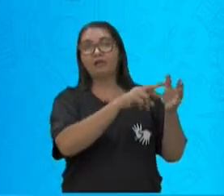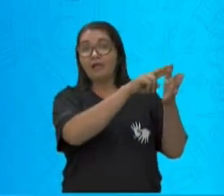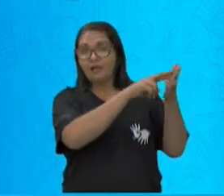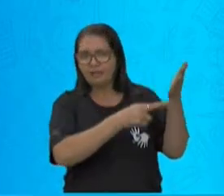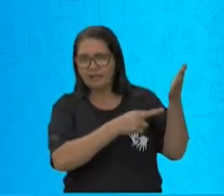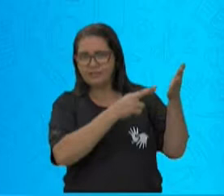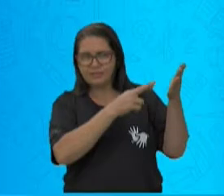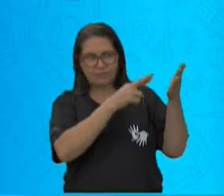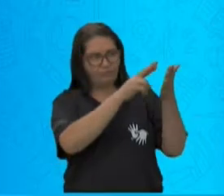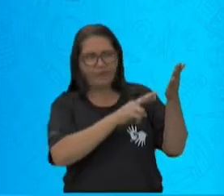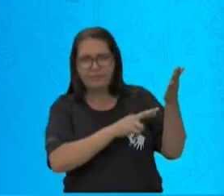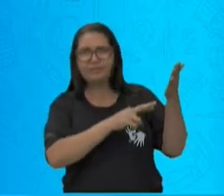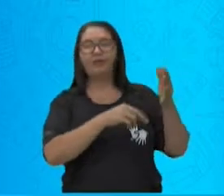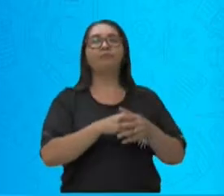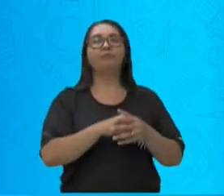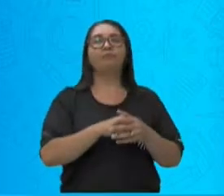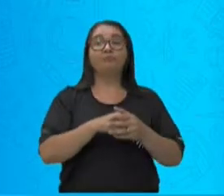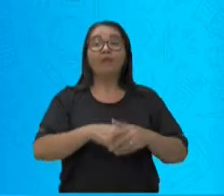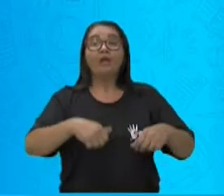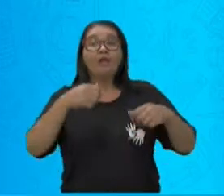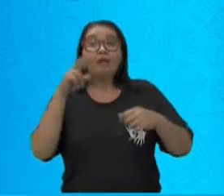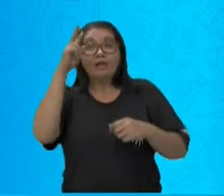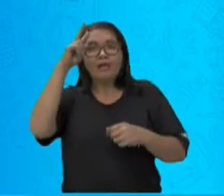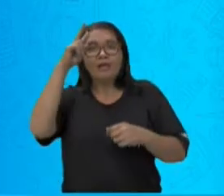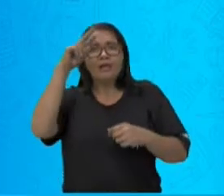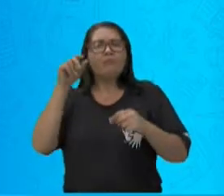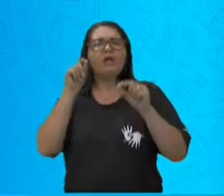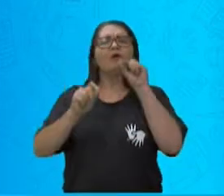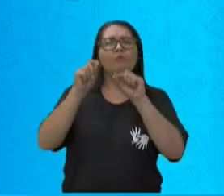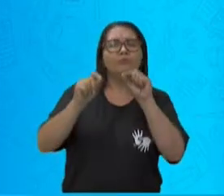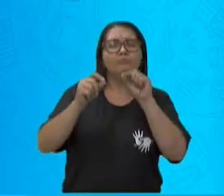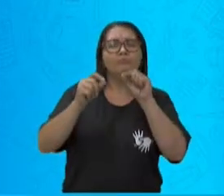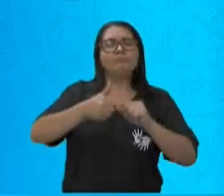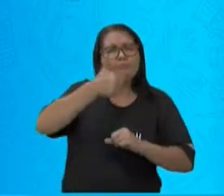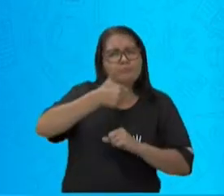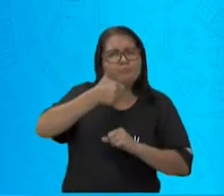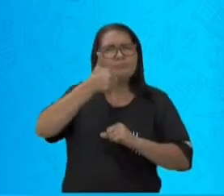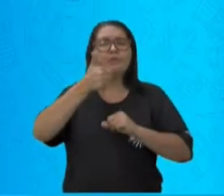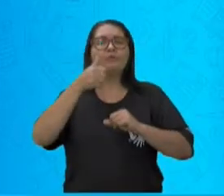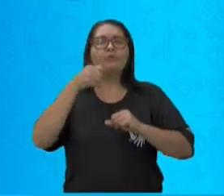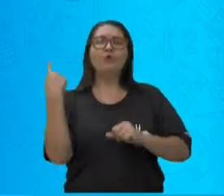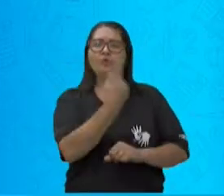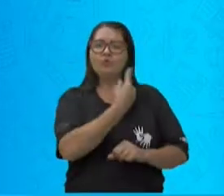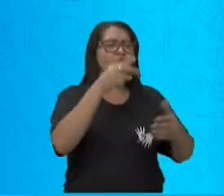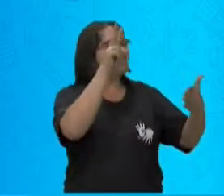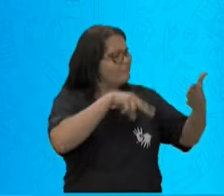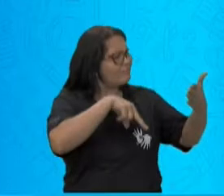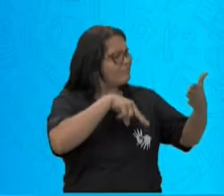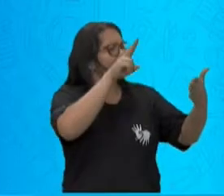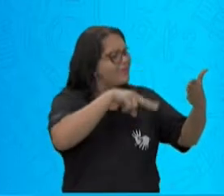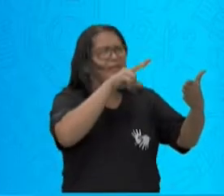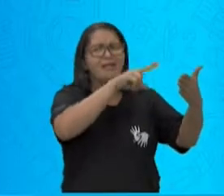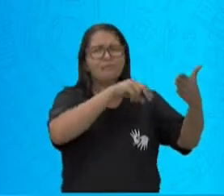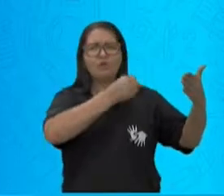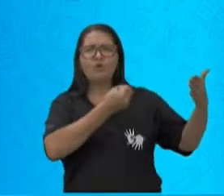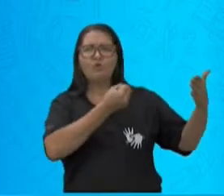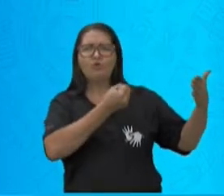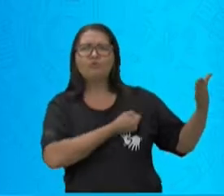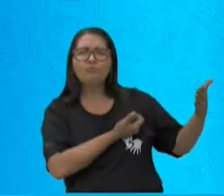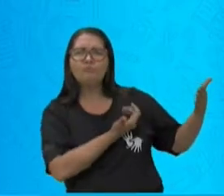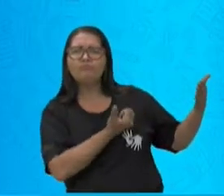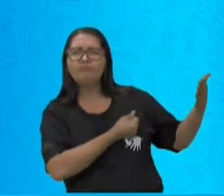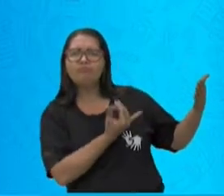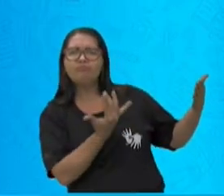que, na numeração de itens de leis, lemos como numerais ordinais até o